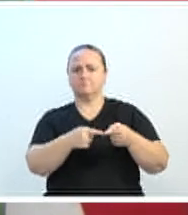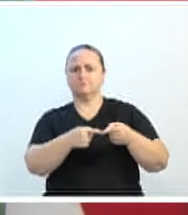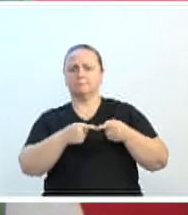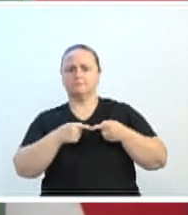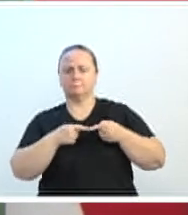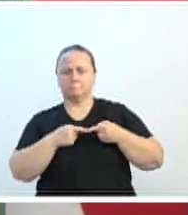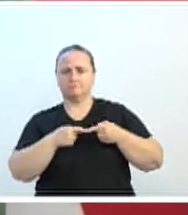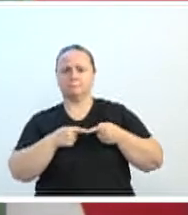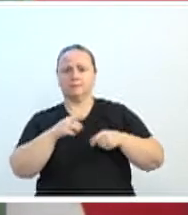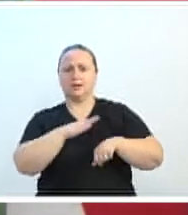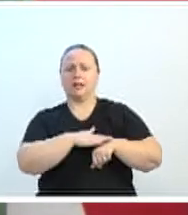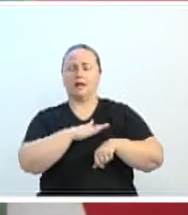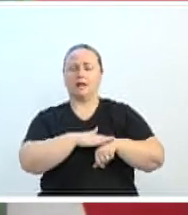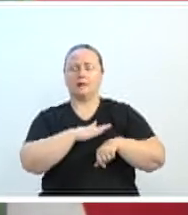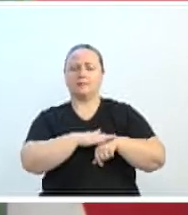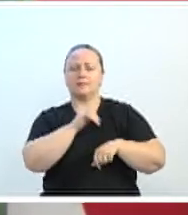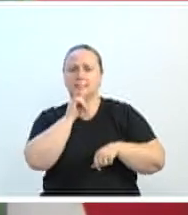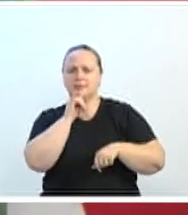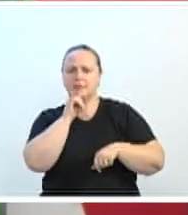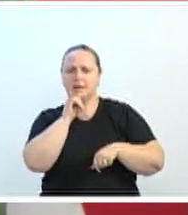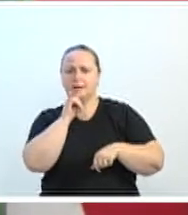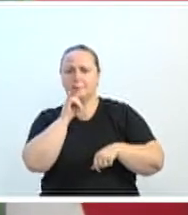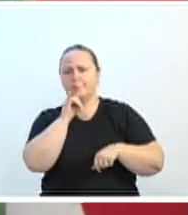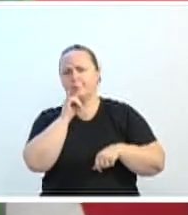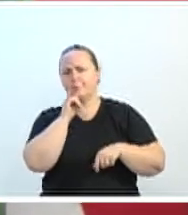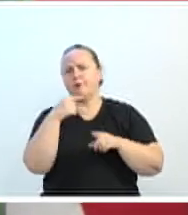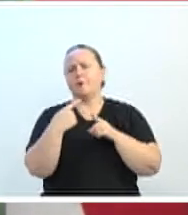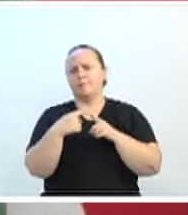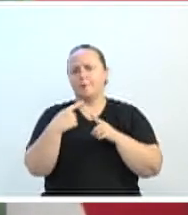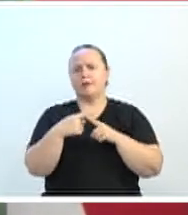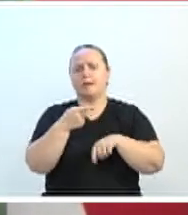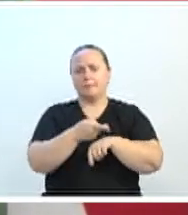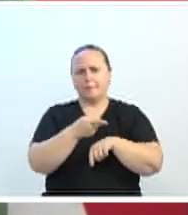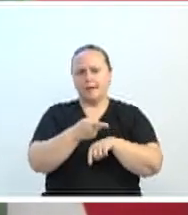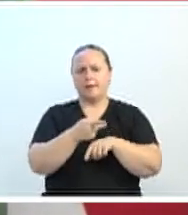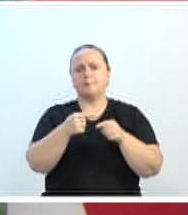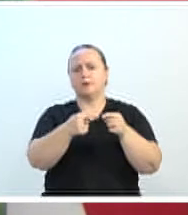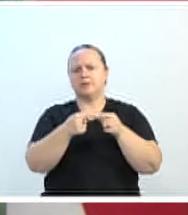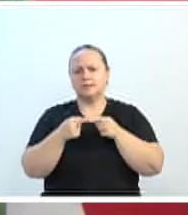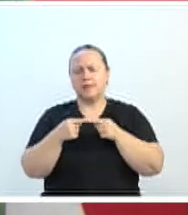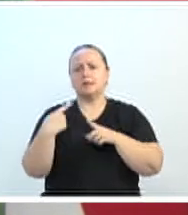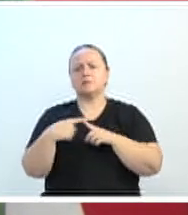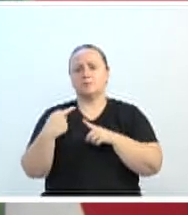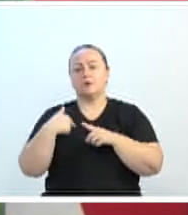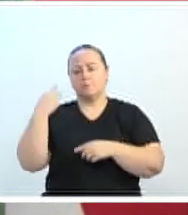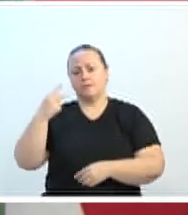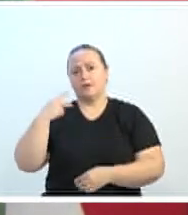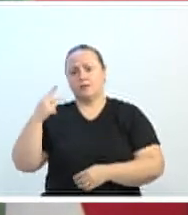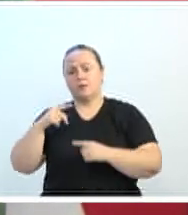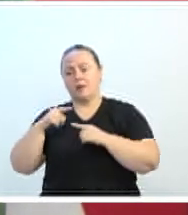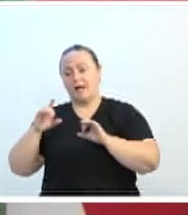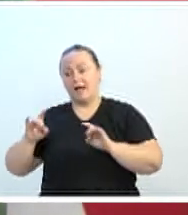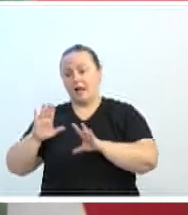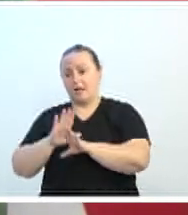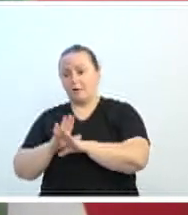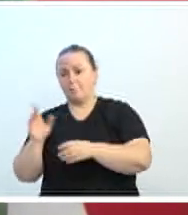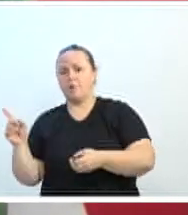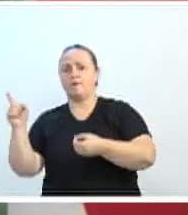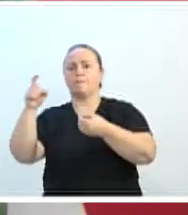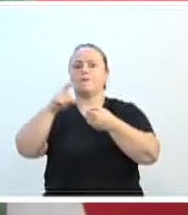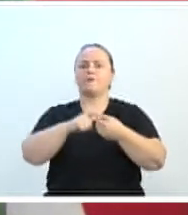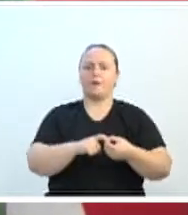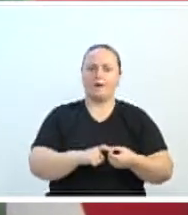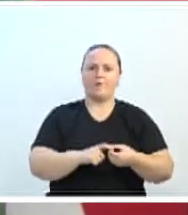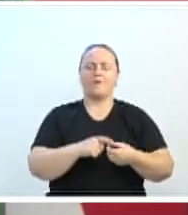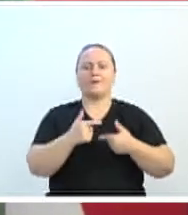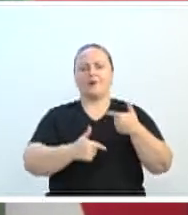conta mais tempo de licença-prêmio nem nada, mas eu sou servidor público e retorno à minha função após o término do mandato.